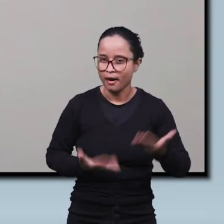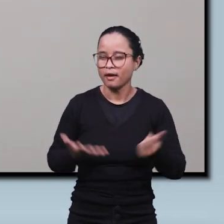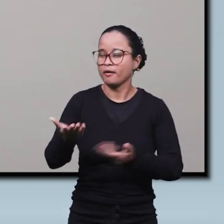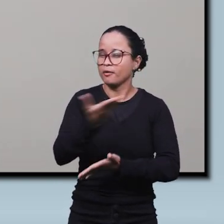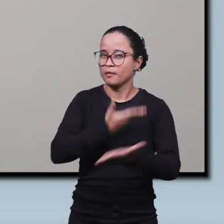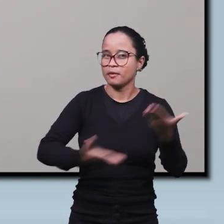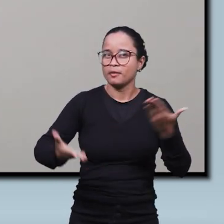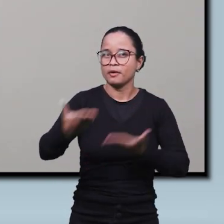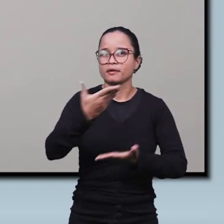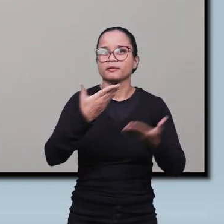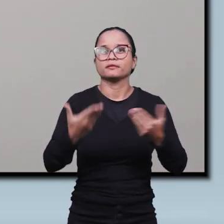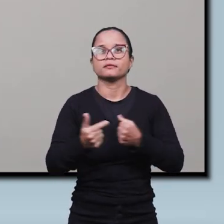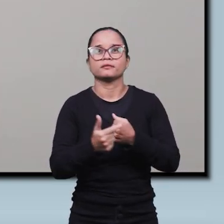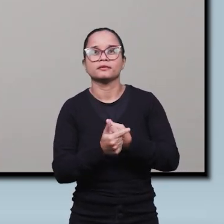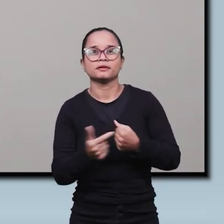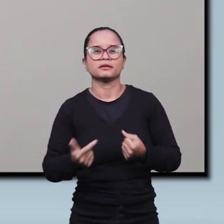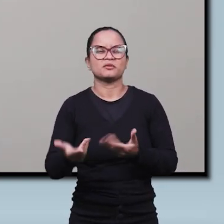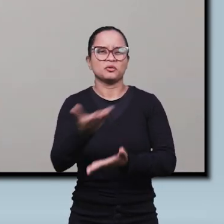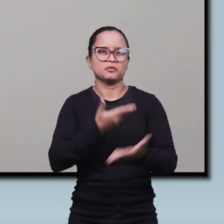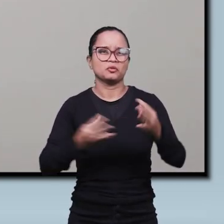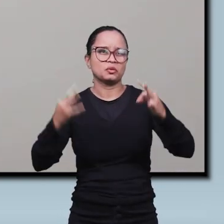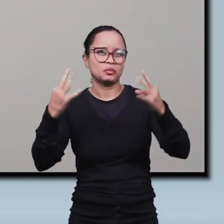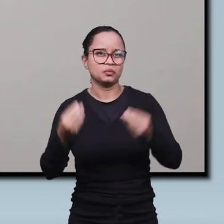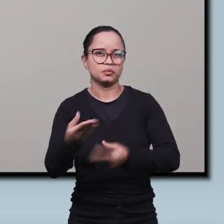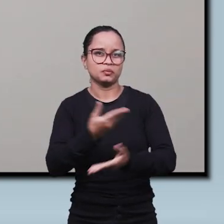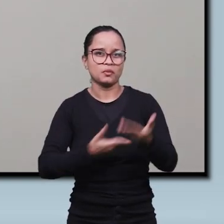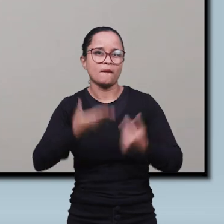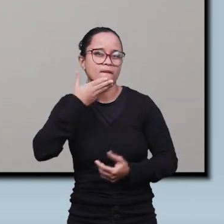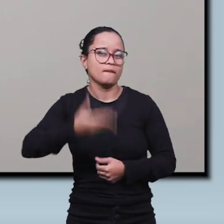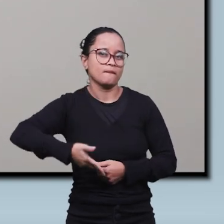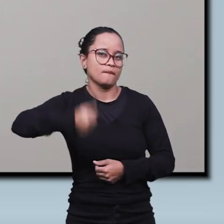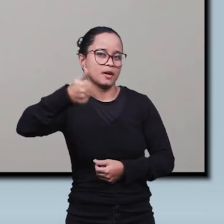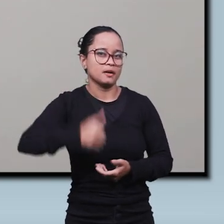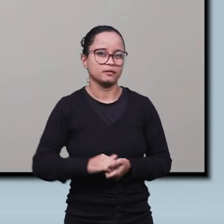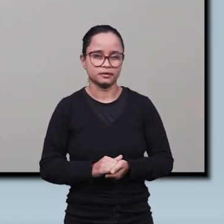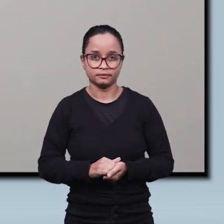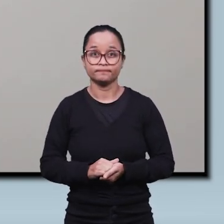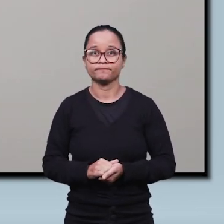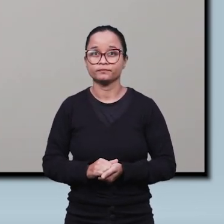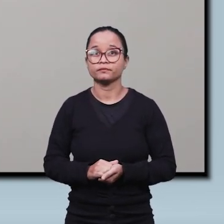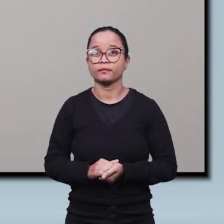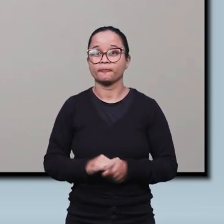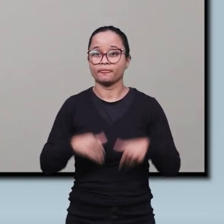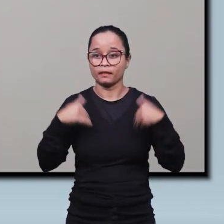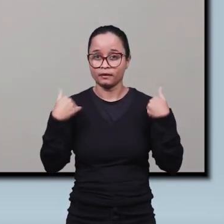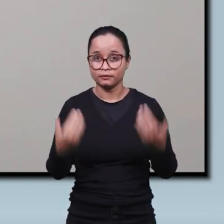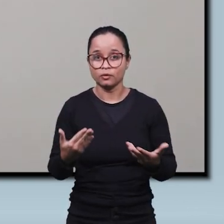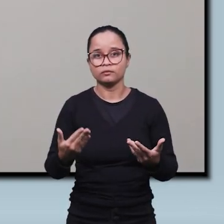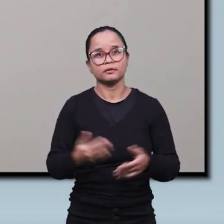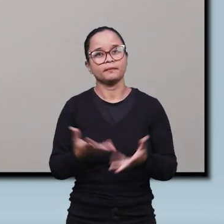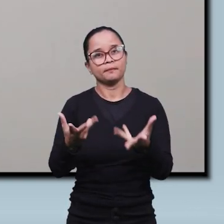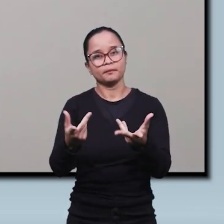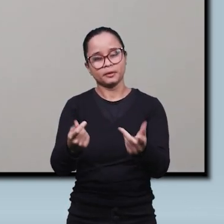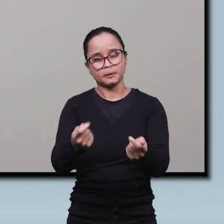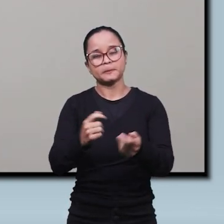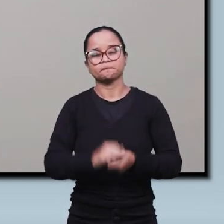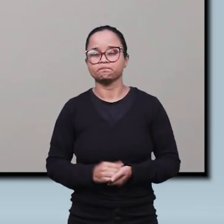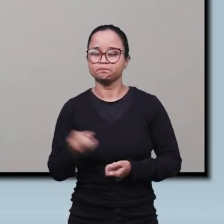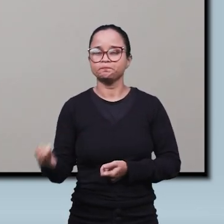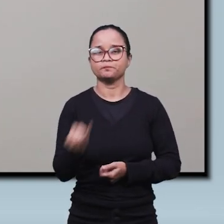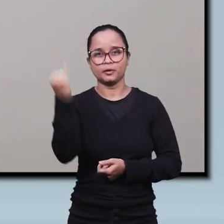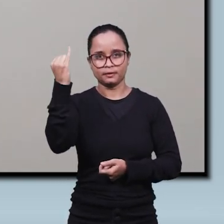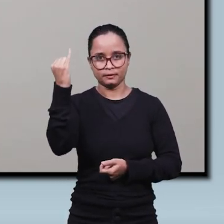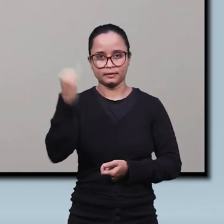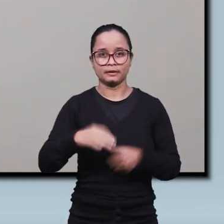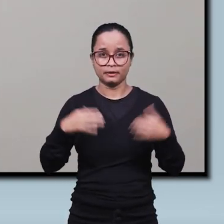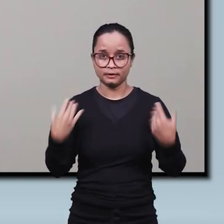né? O envolvimento, um melhor acolhimento, isso é imprescindível. Então,